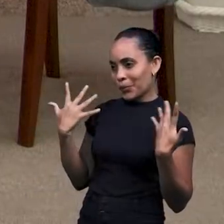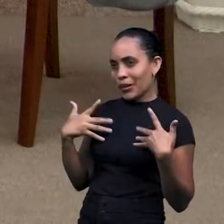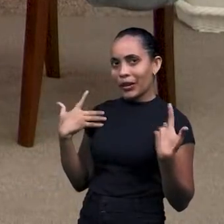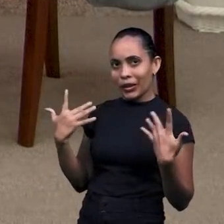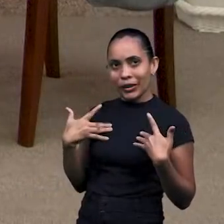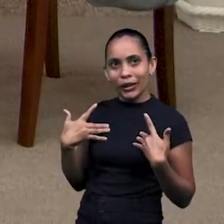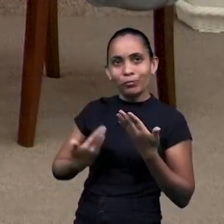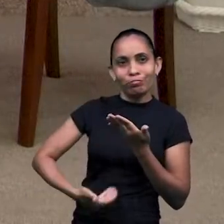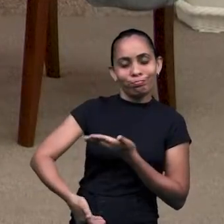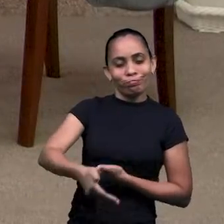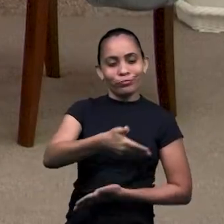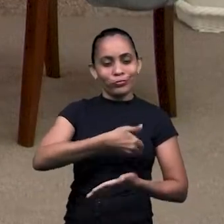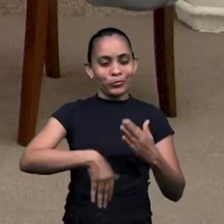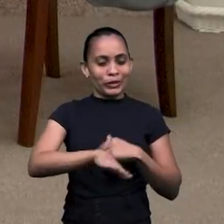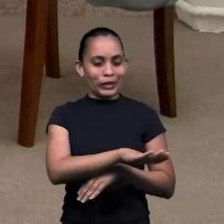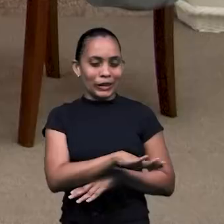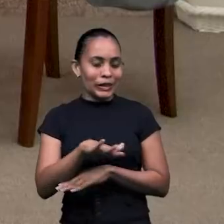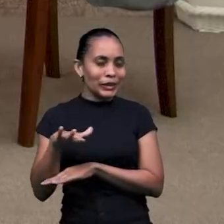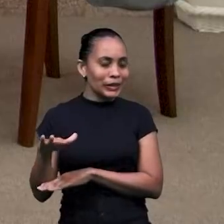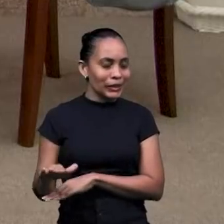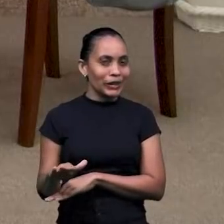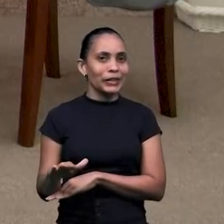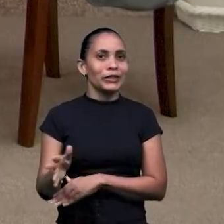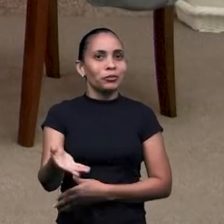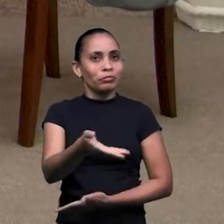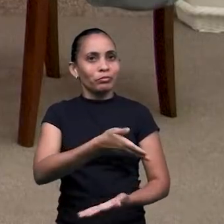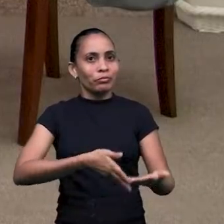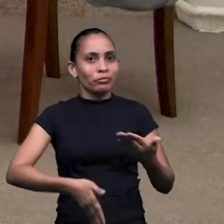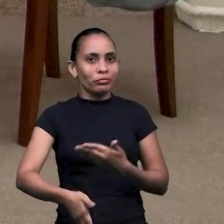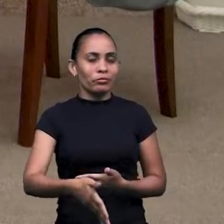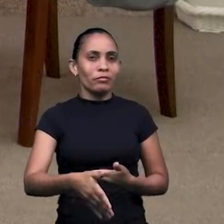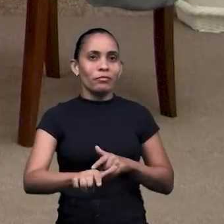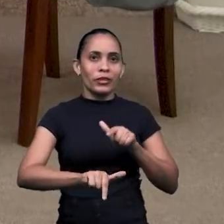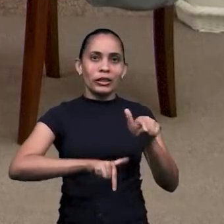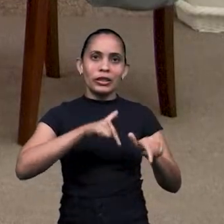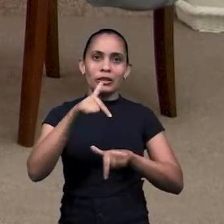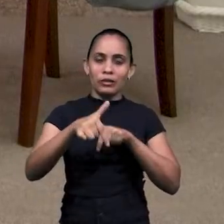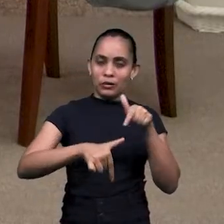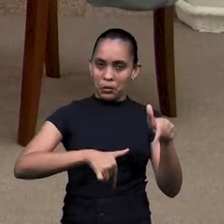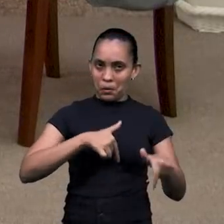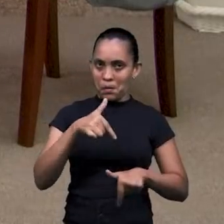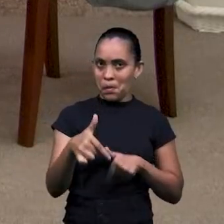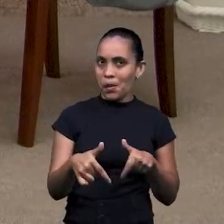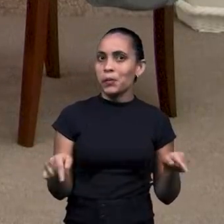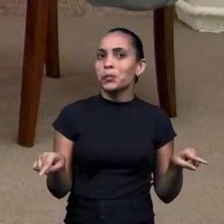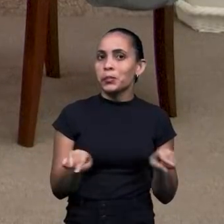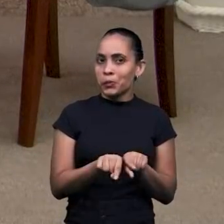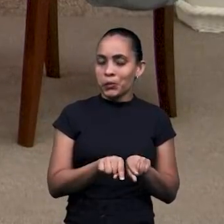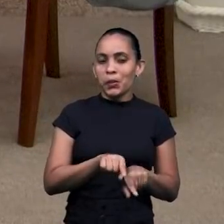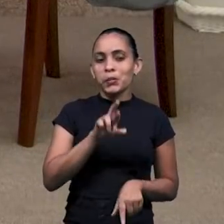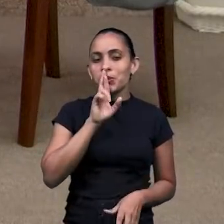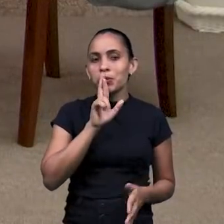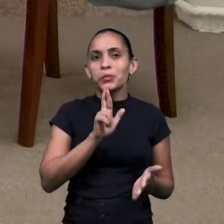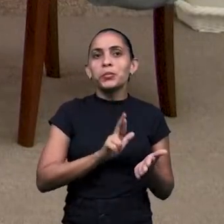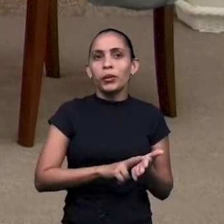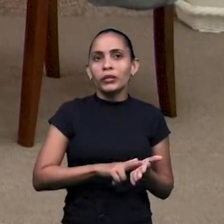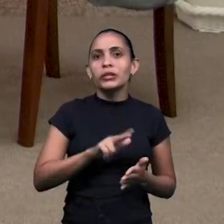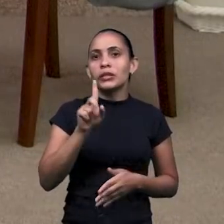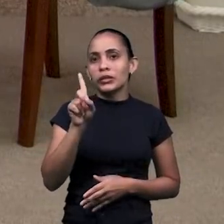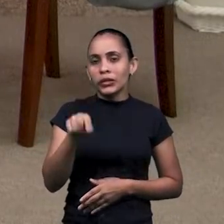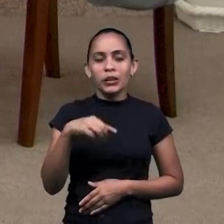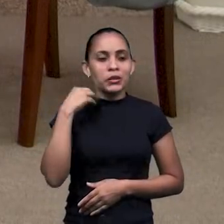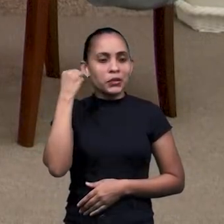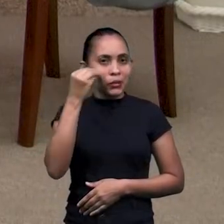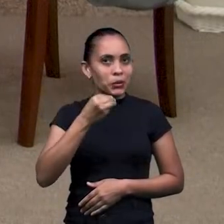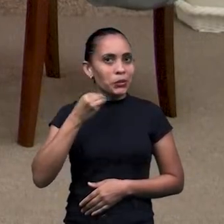muito grande, né? A gente vê o envolvimento das nossas crianças participando deste trabalho e até mesmo a resposta que elas deram